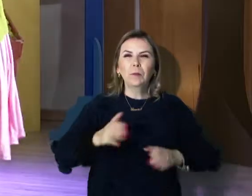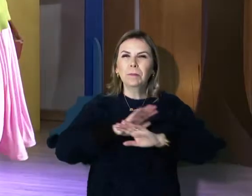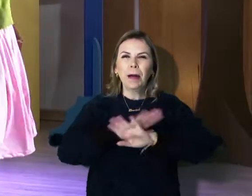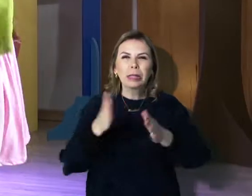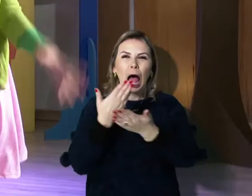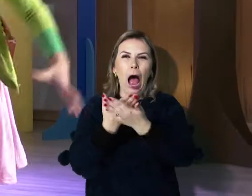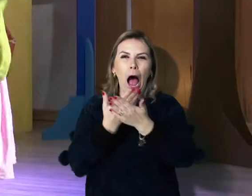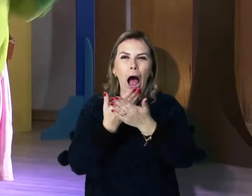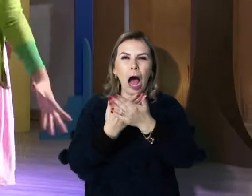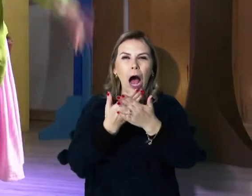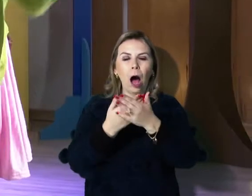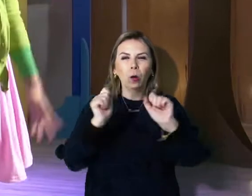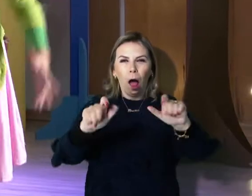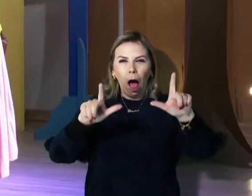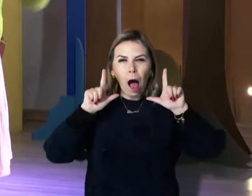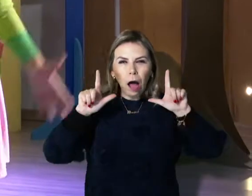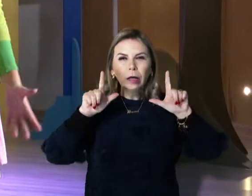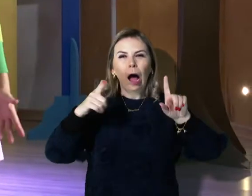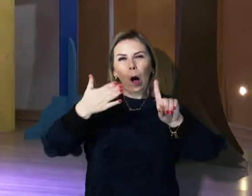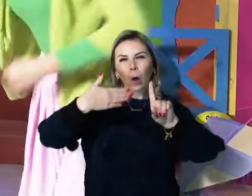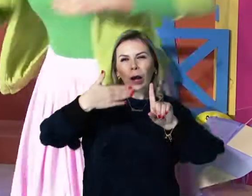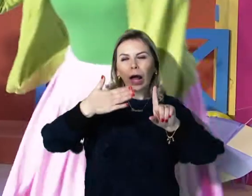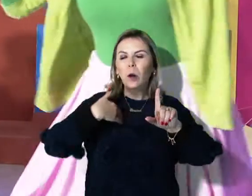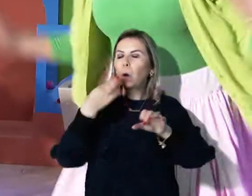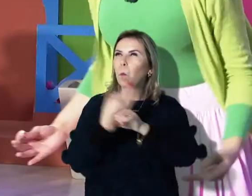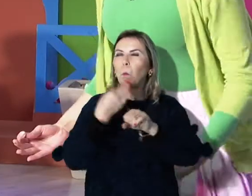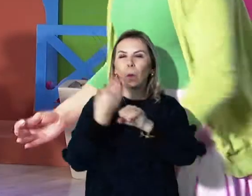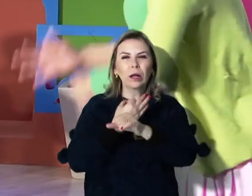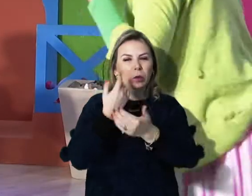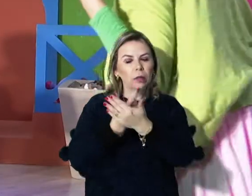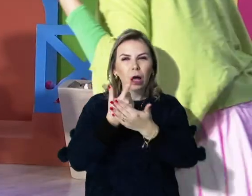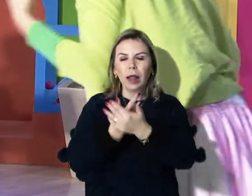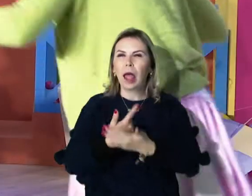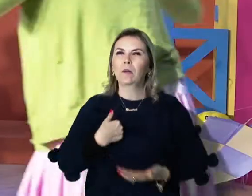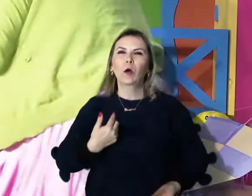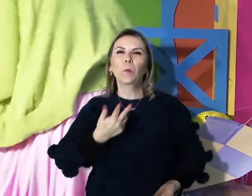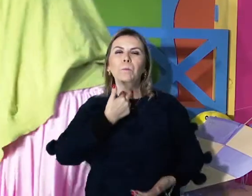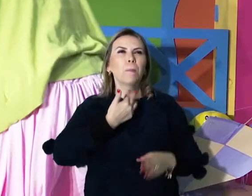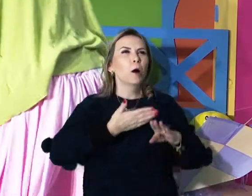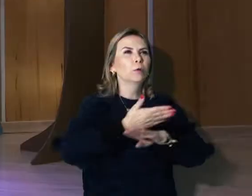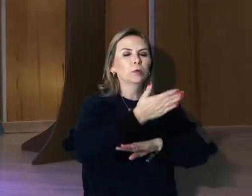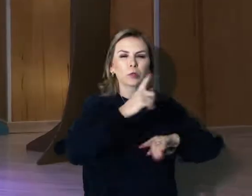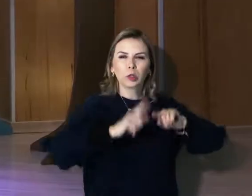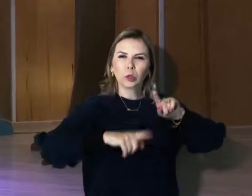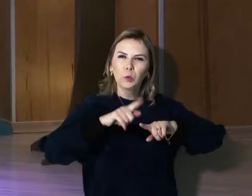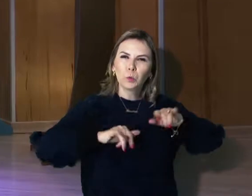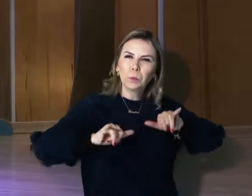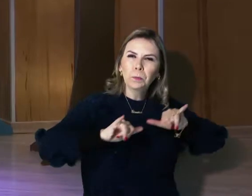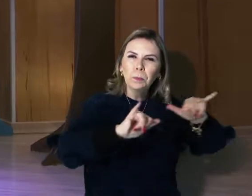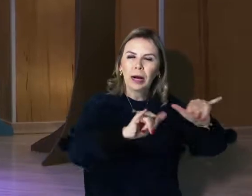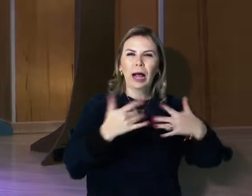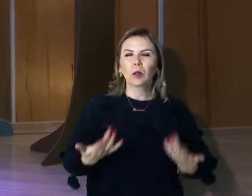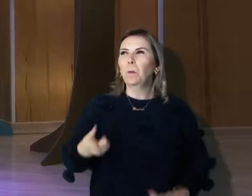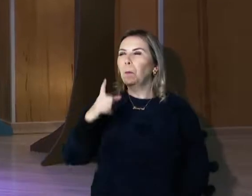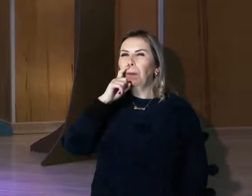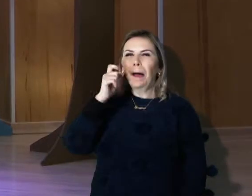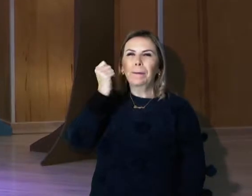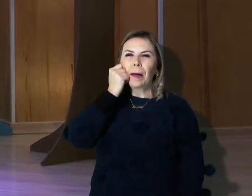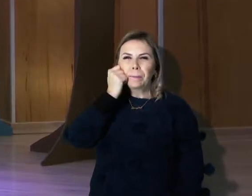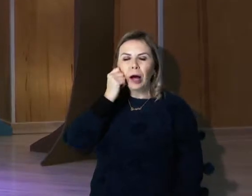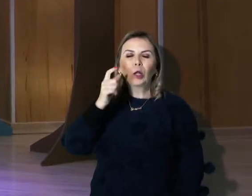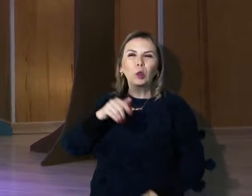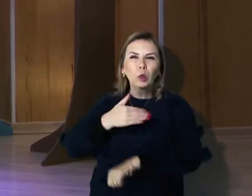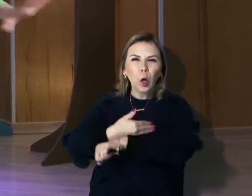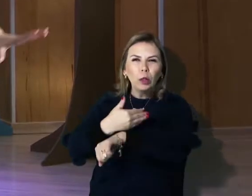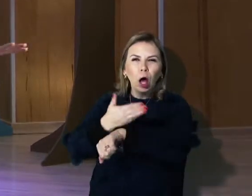online, eu não aguento mais tanta tarefa, eu não aguento mais não poder ir no mercado, eu não aguento mais os meus